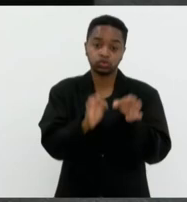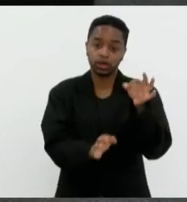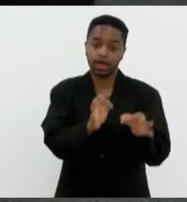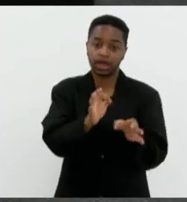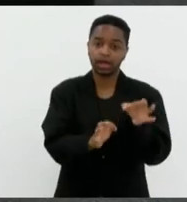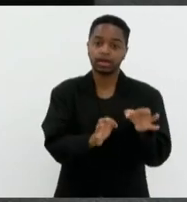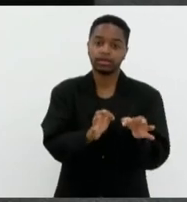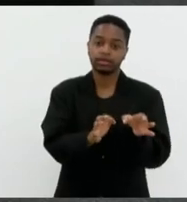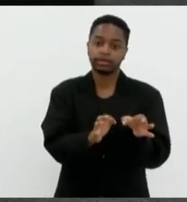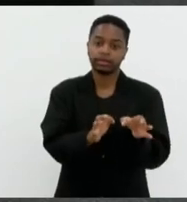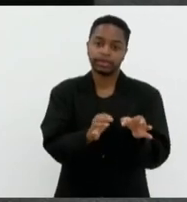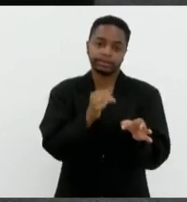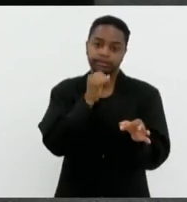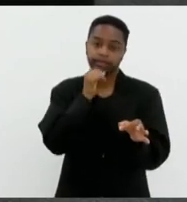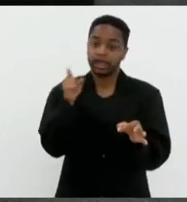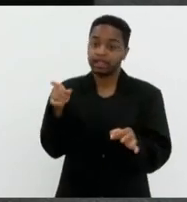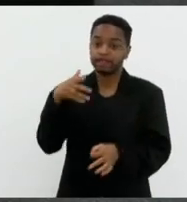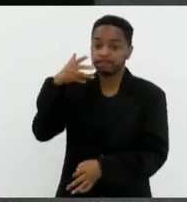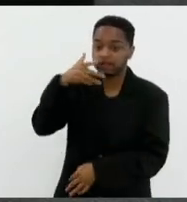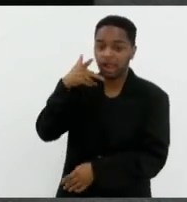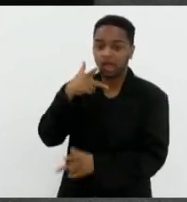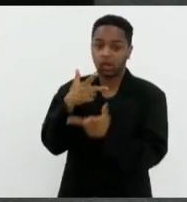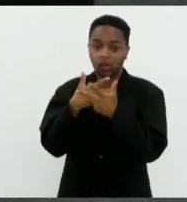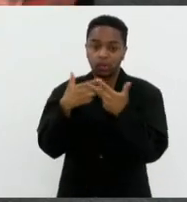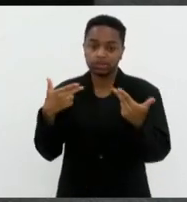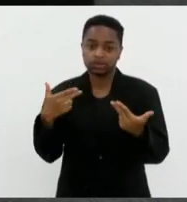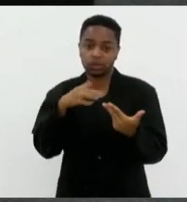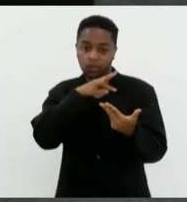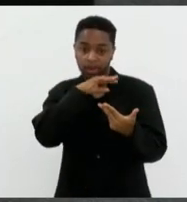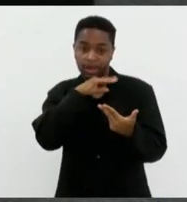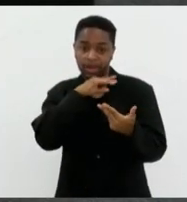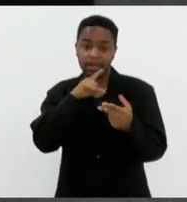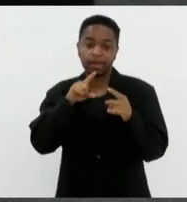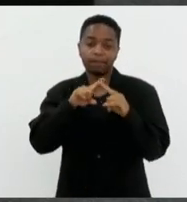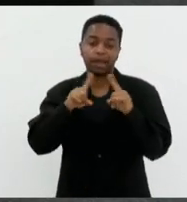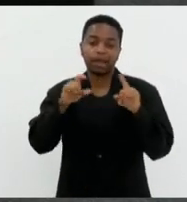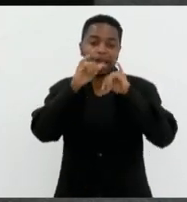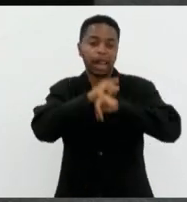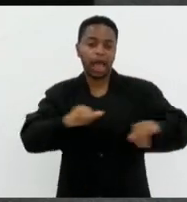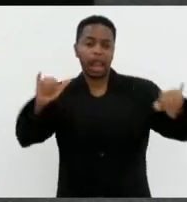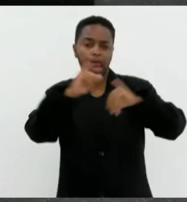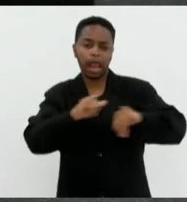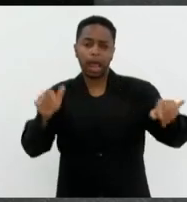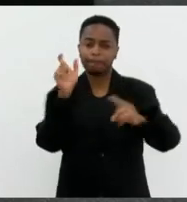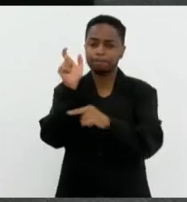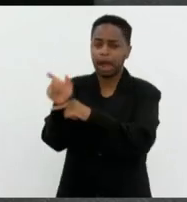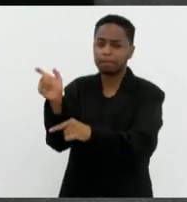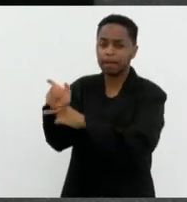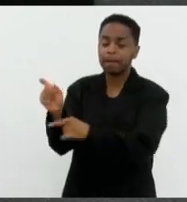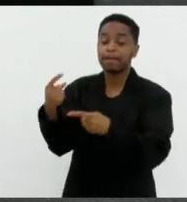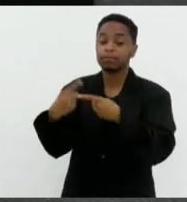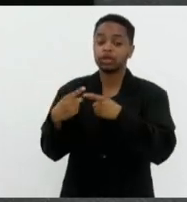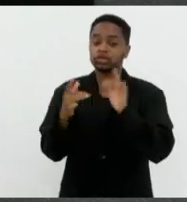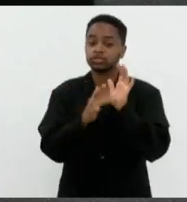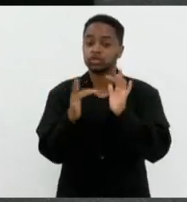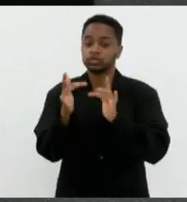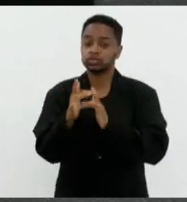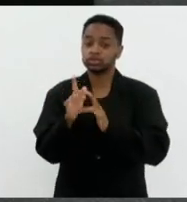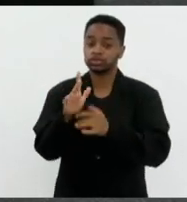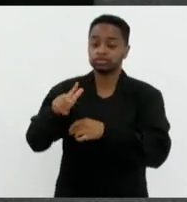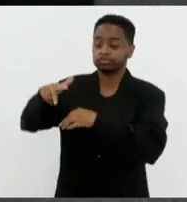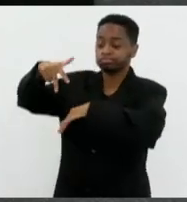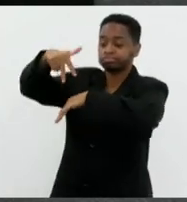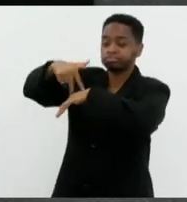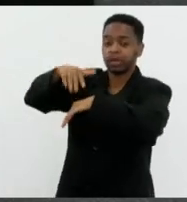fala, de certa forma, infeliz, e fazer disto um carnaval. Porque Jesus, no Sermão do Monte, ele falava,